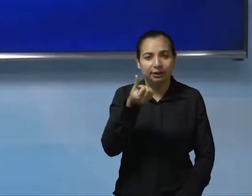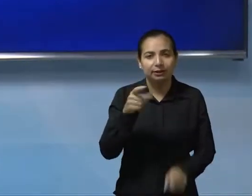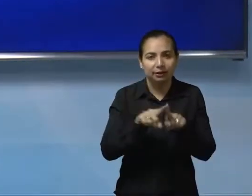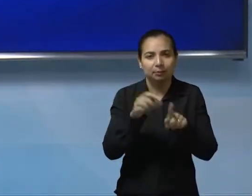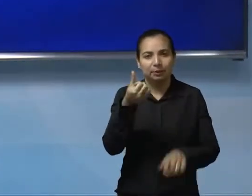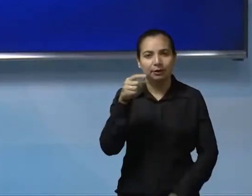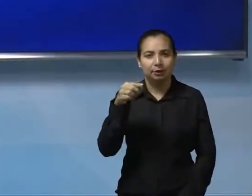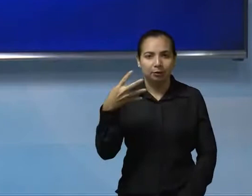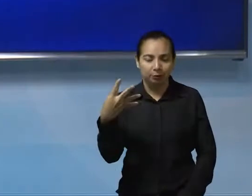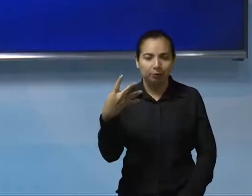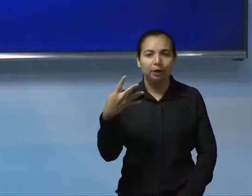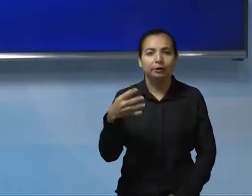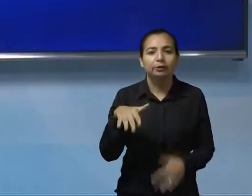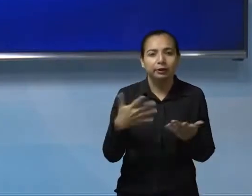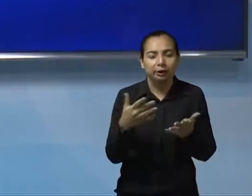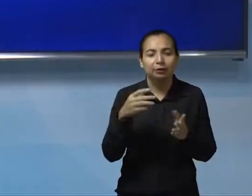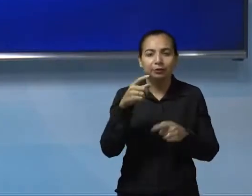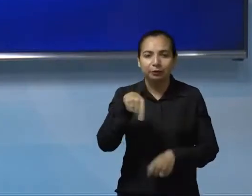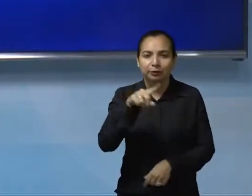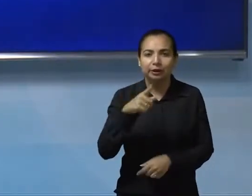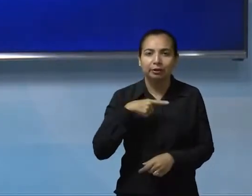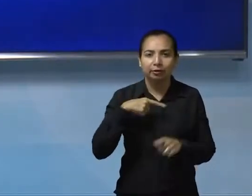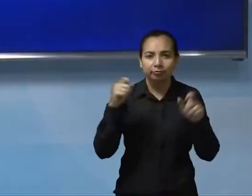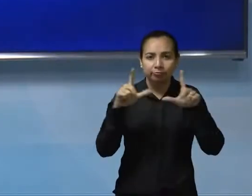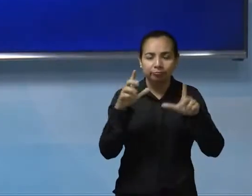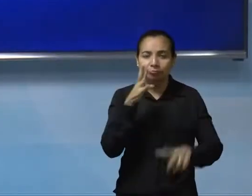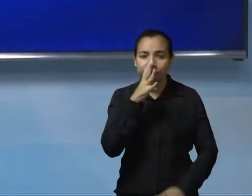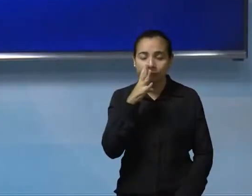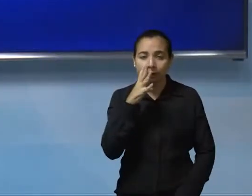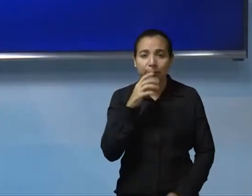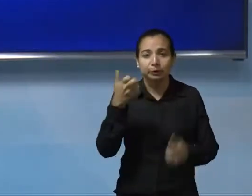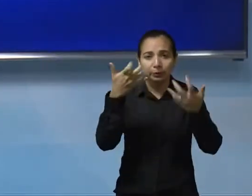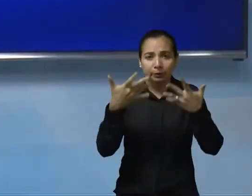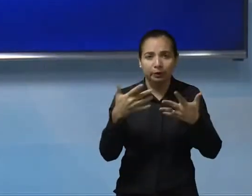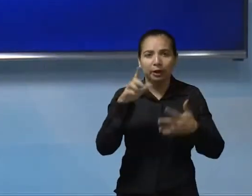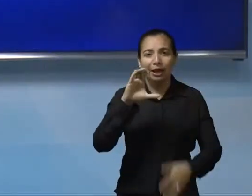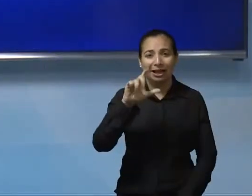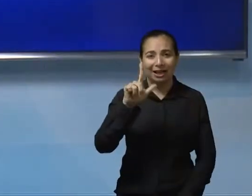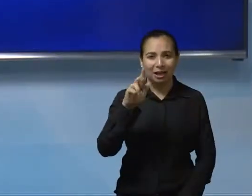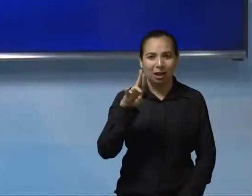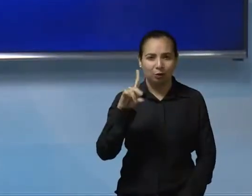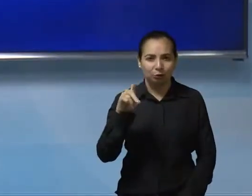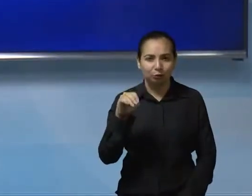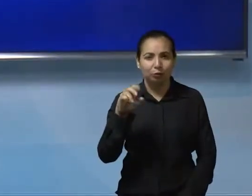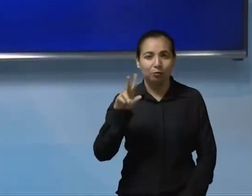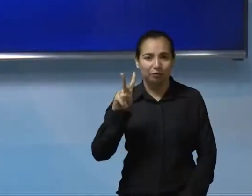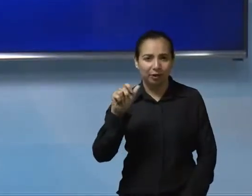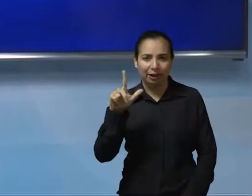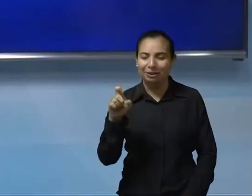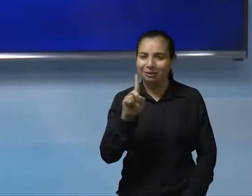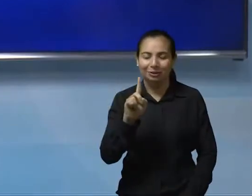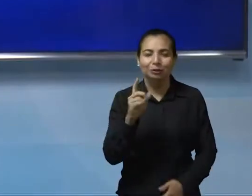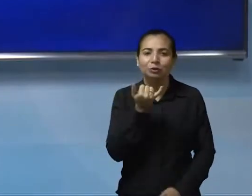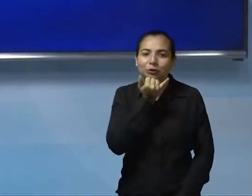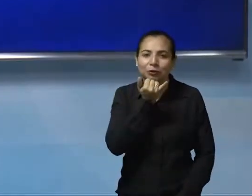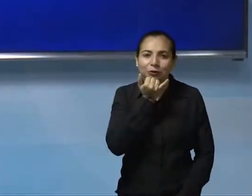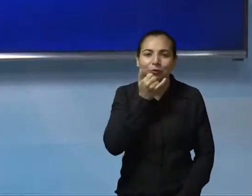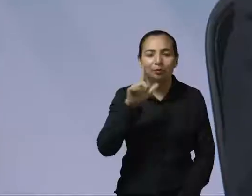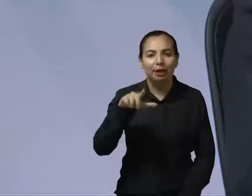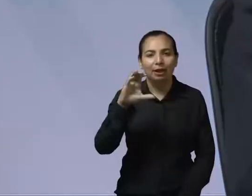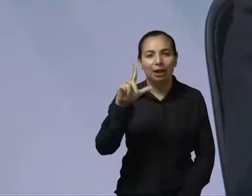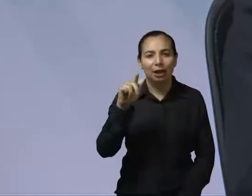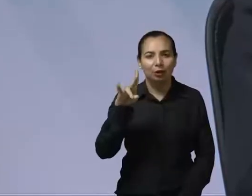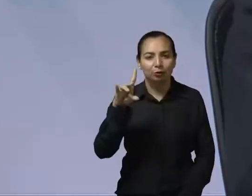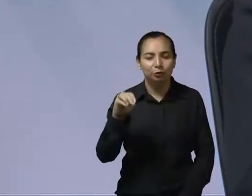assinante que ligou agora, só fazendo já aqui uma retificação. Eu disse Cláudio Vale, mas é o Cláudio Justa, advogado